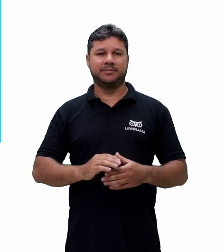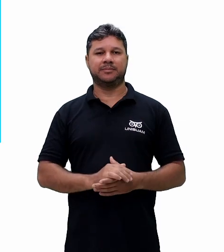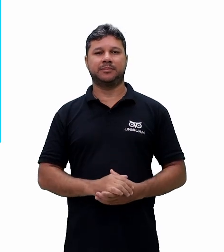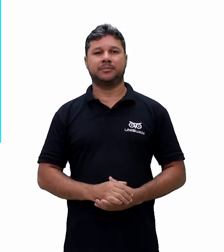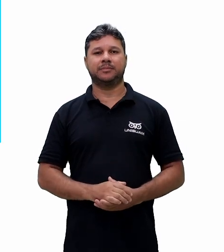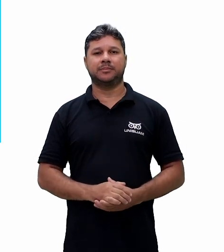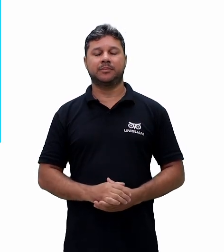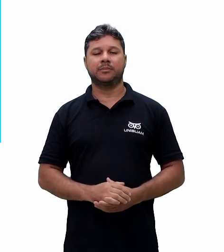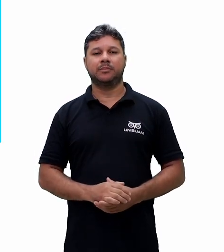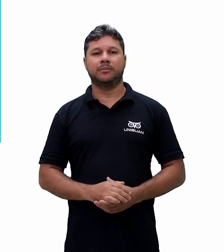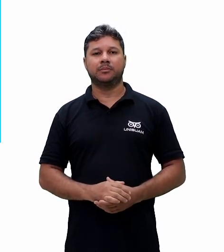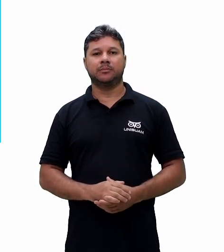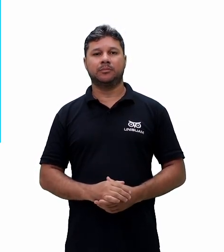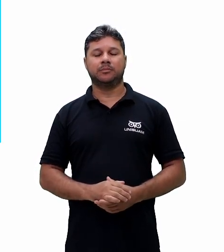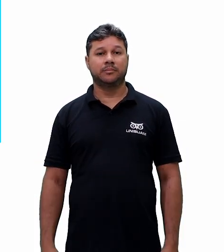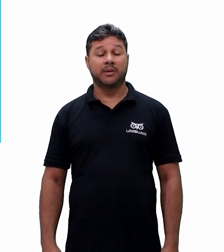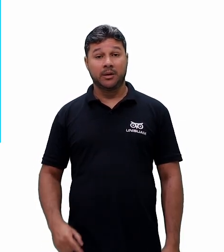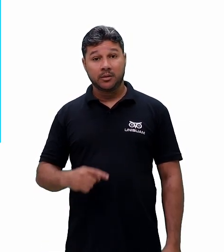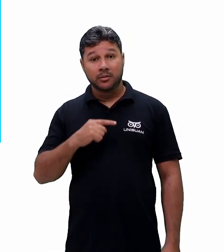flexibilidade.